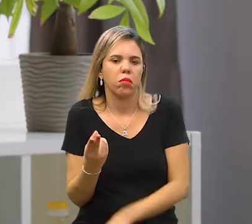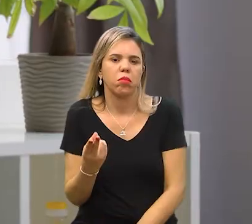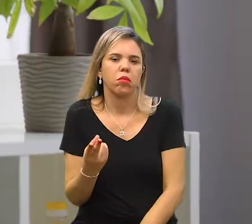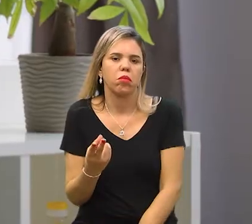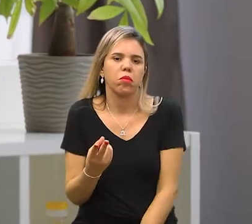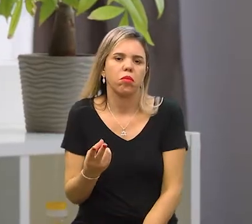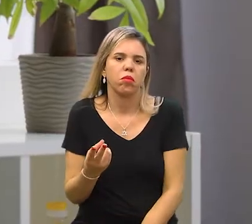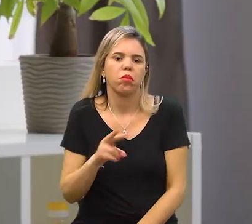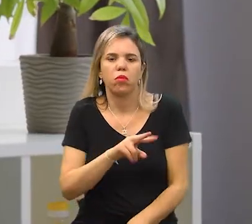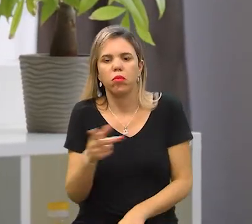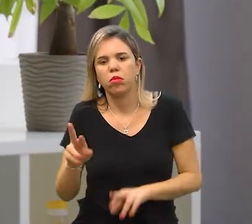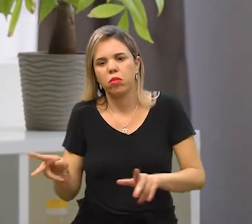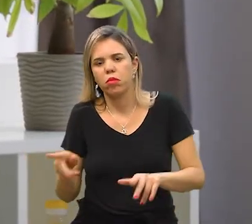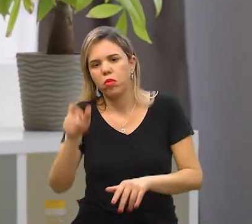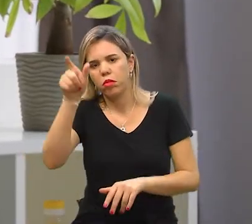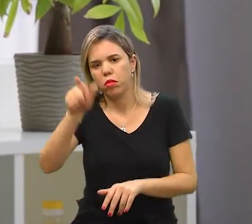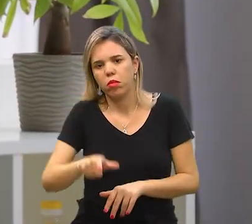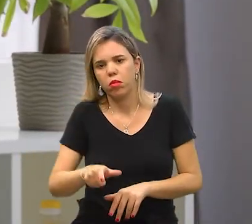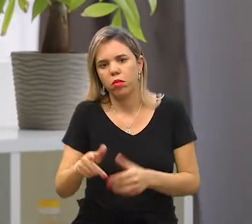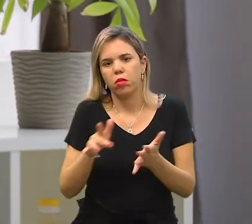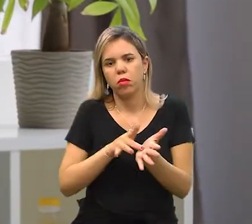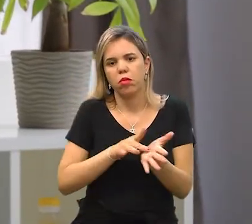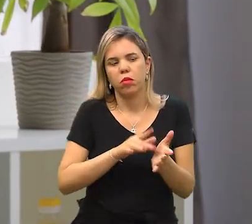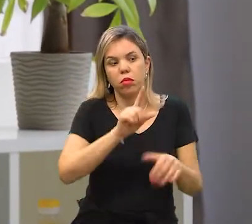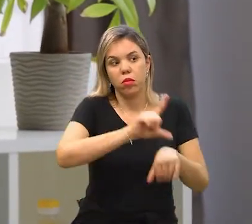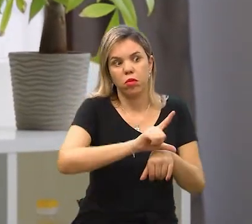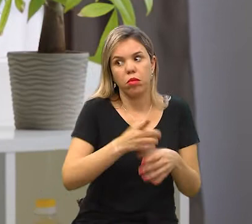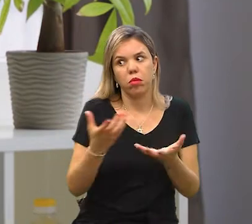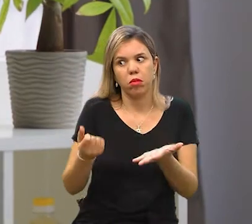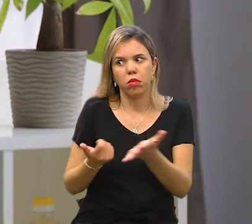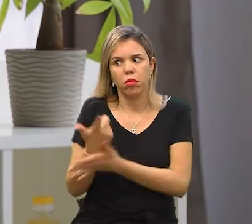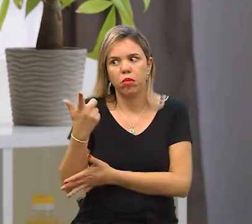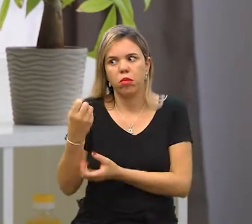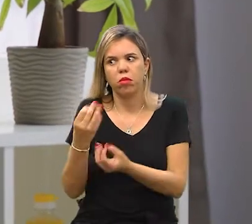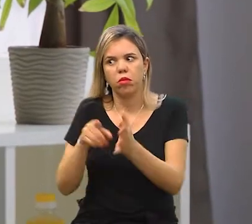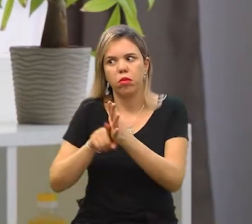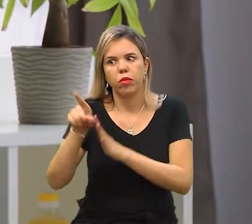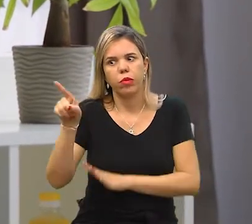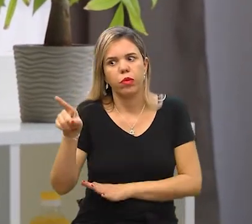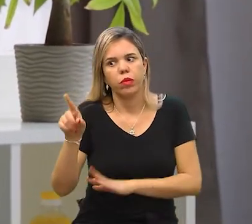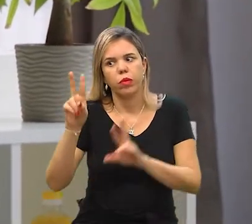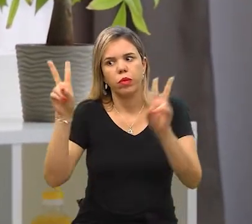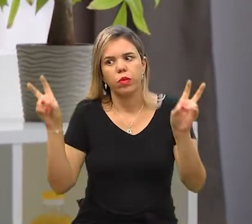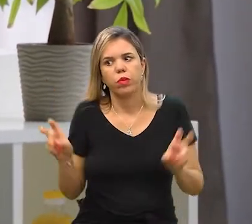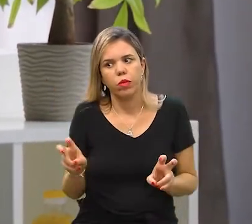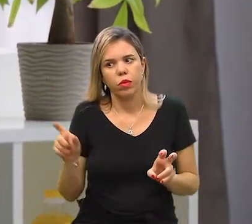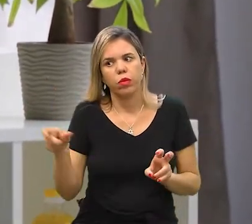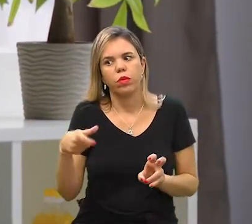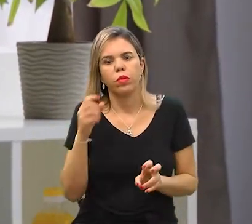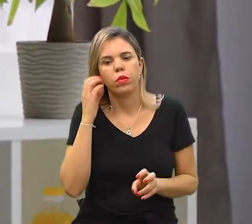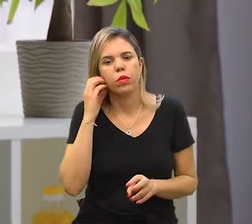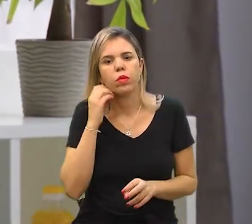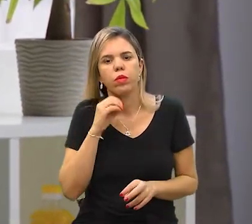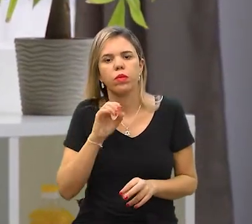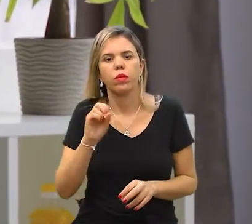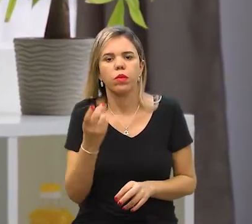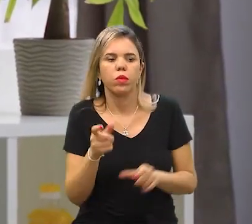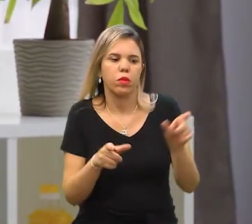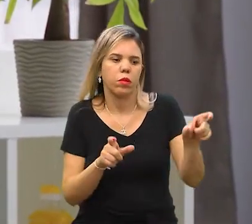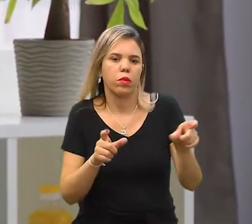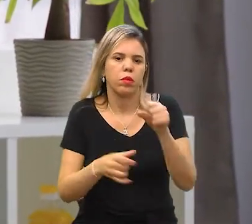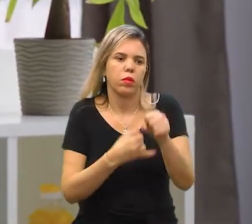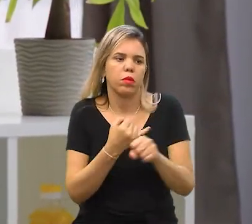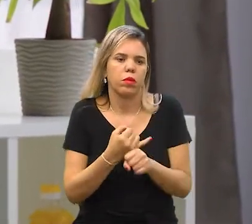mesmo o contrário, né? Às vezes alguém se passando por uma loja quer pegar alguma informação a respeito do cartão, mesmo que seja o cartão